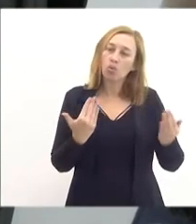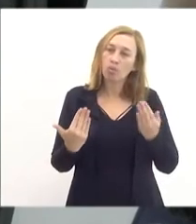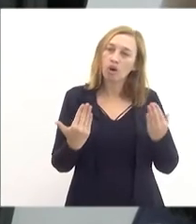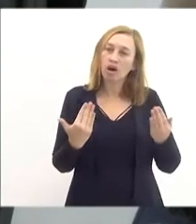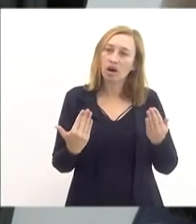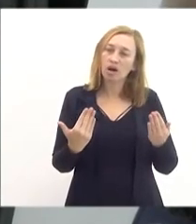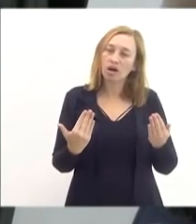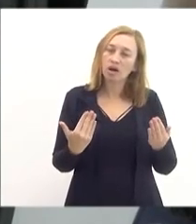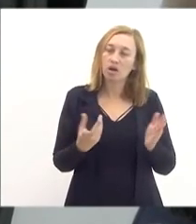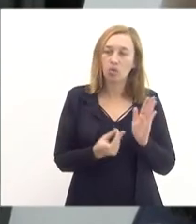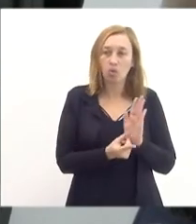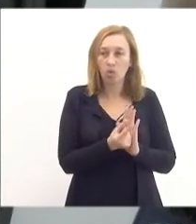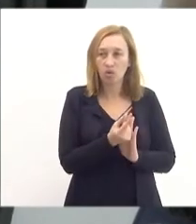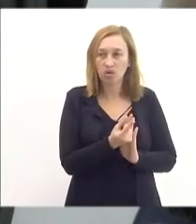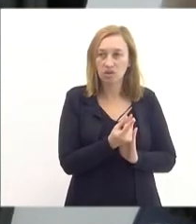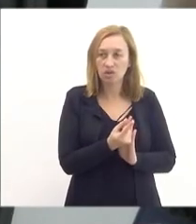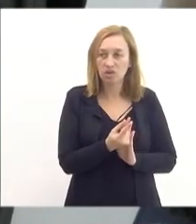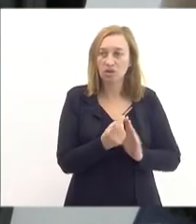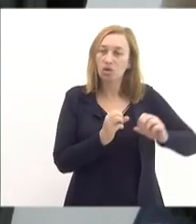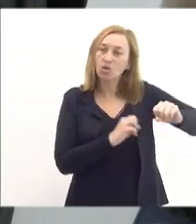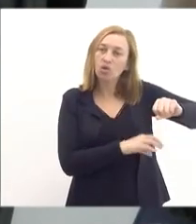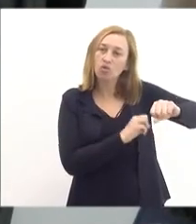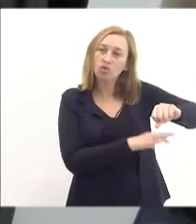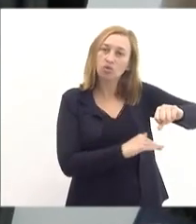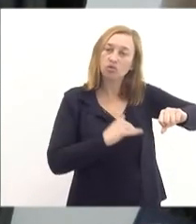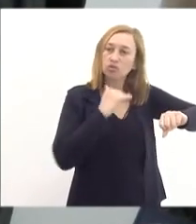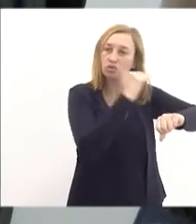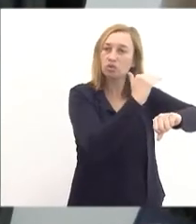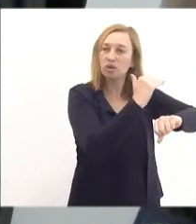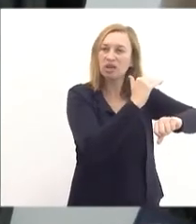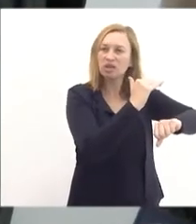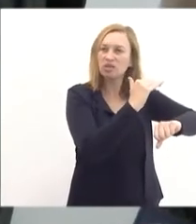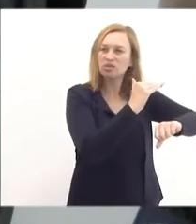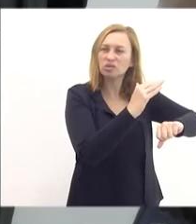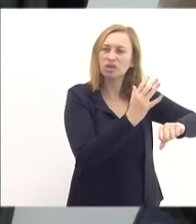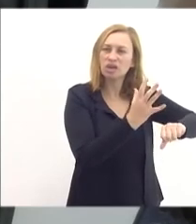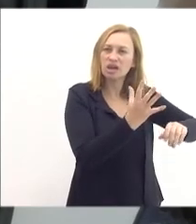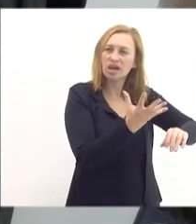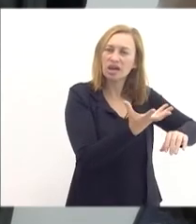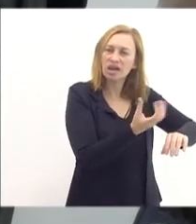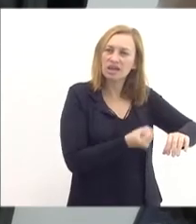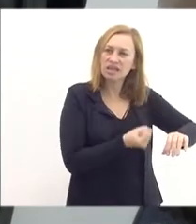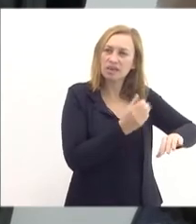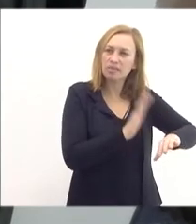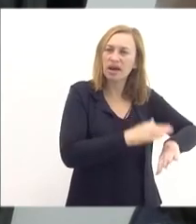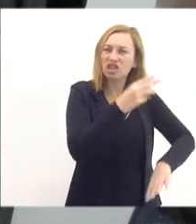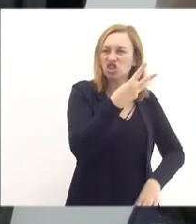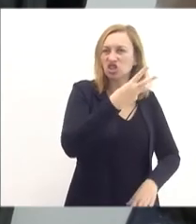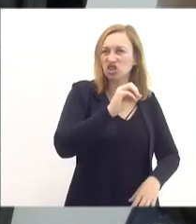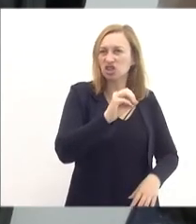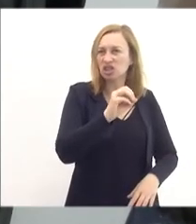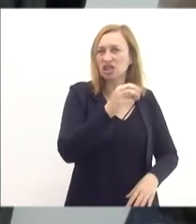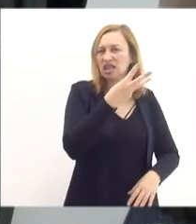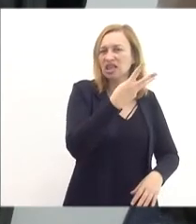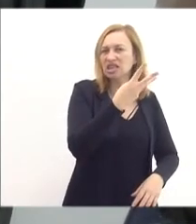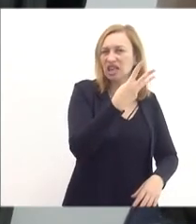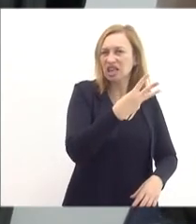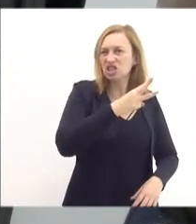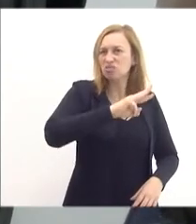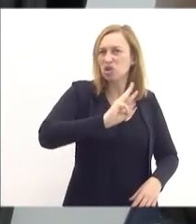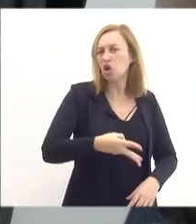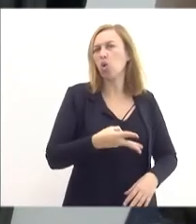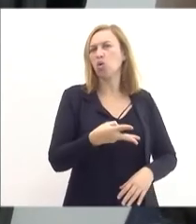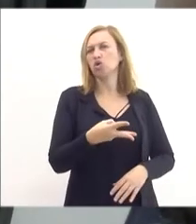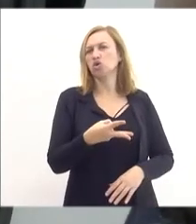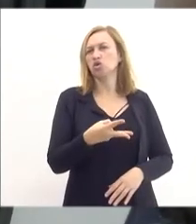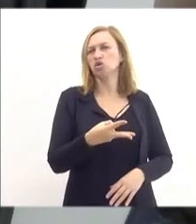do orçamento, o Fundo Soberano ganha aí mais uns 30%, ganha uns 3 bilhões.